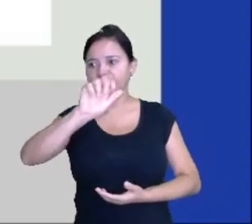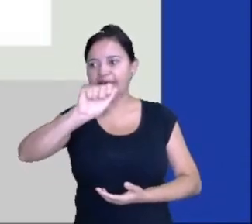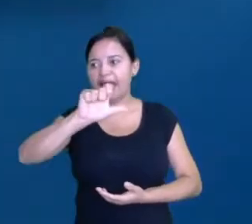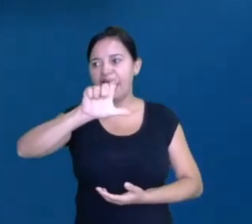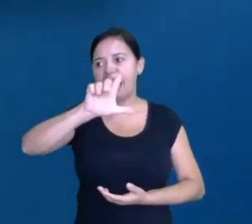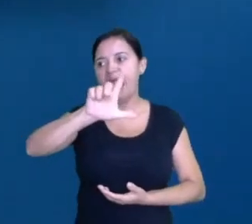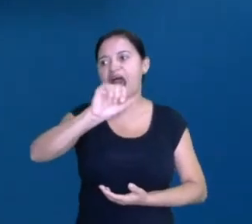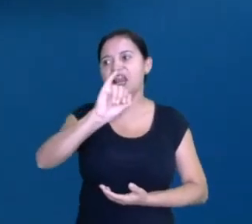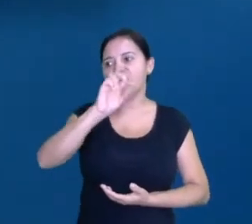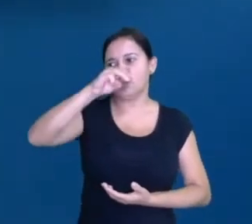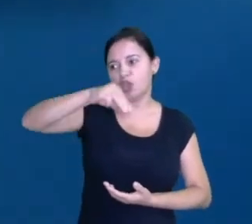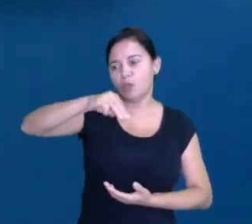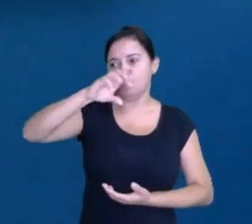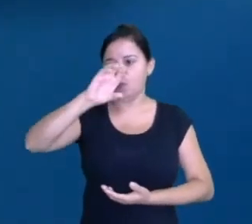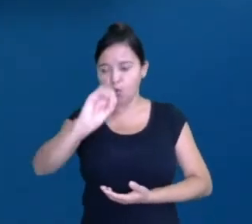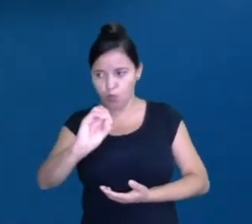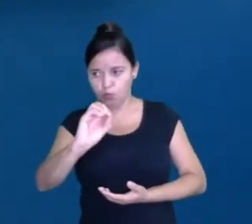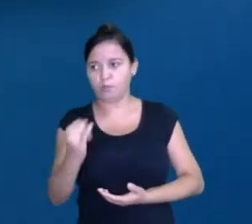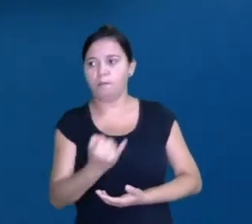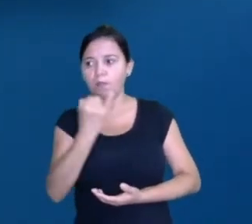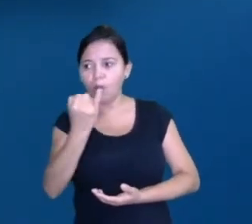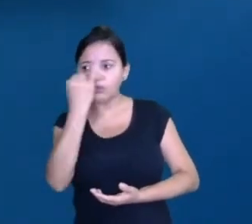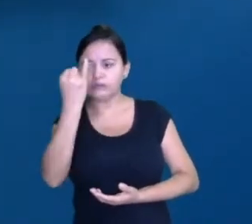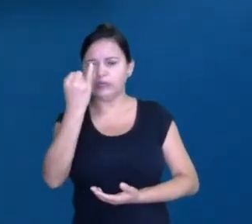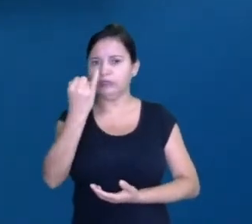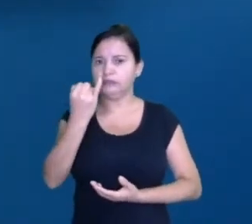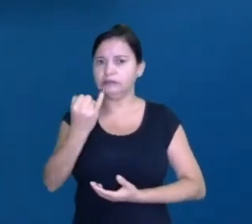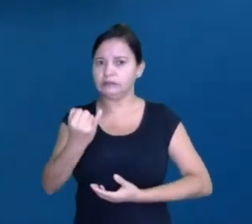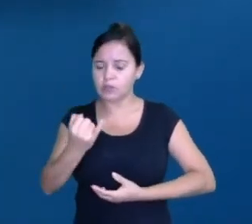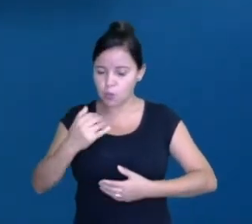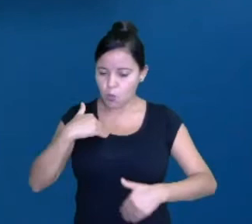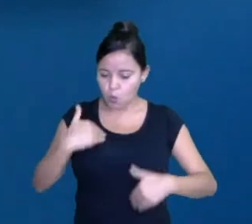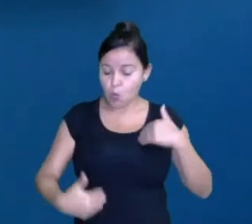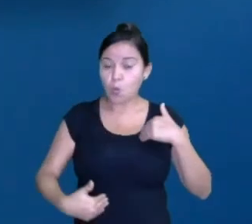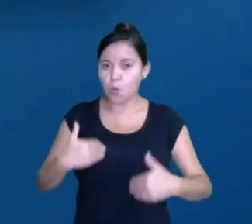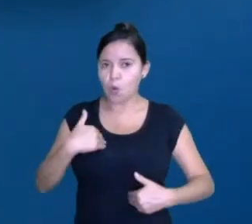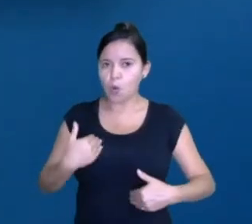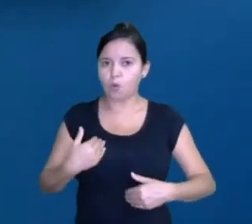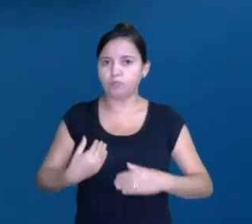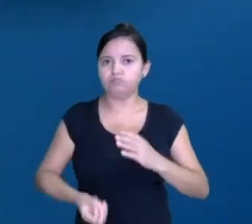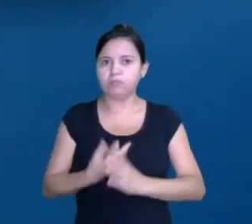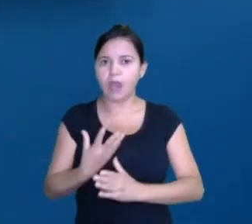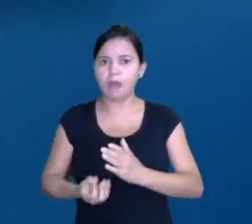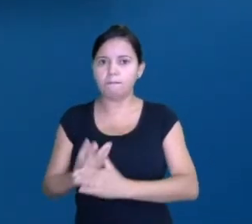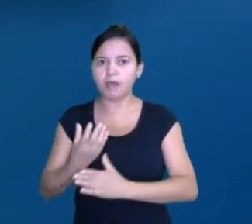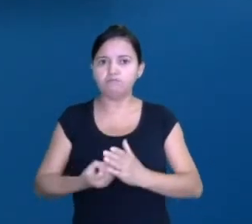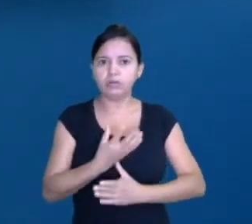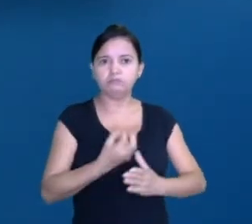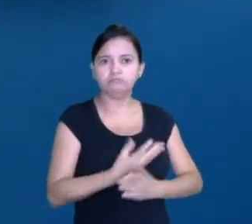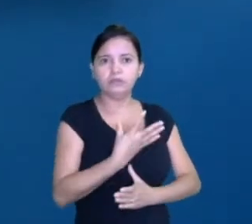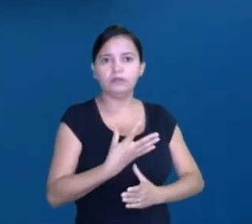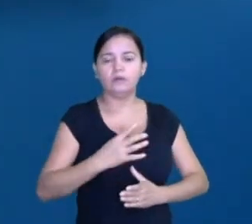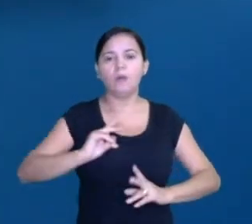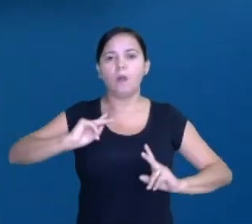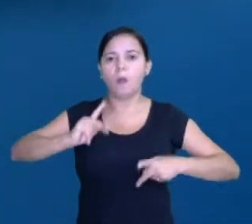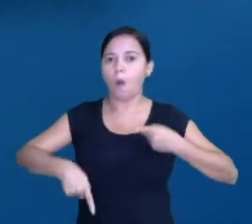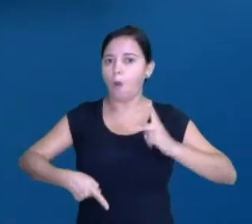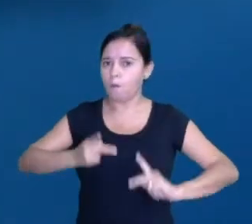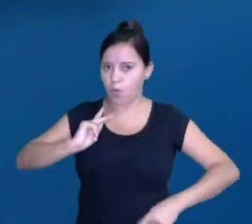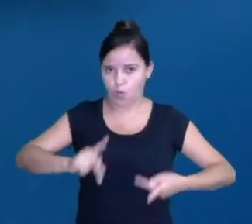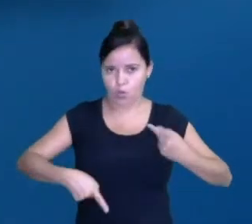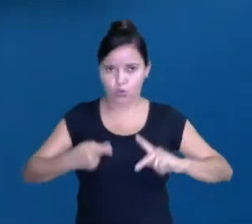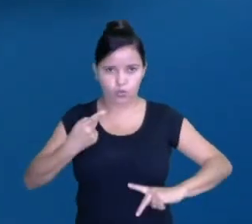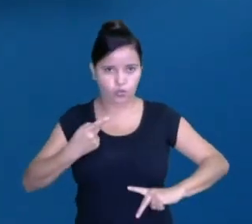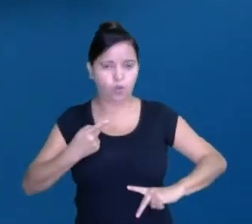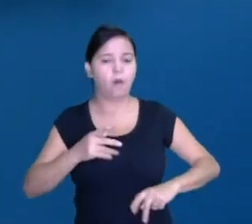ao sistema endócrino. Tá? O hipotálamo ele vai produzir alguns hormônios, especificamente dois muito importantes, mas para a gente, nesse primeiro momento, a gente vai chamar atenção